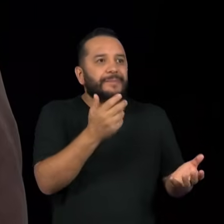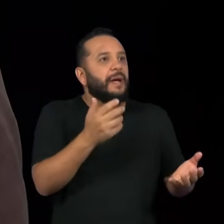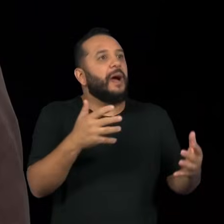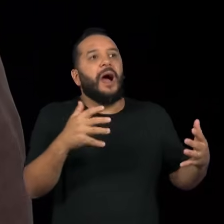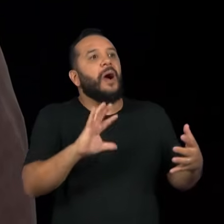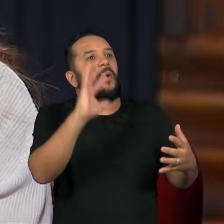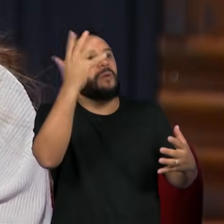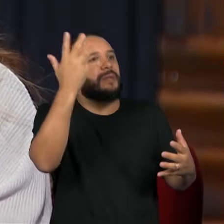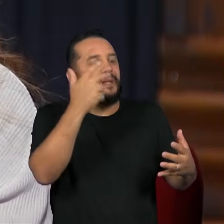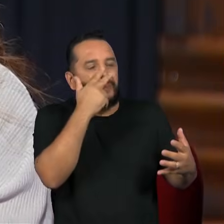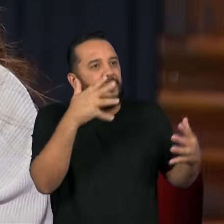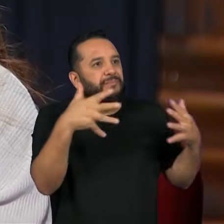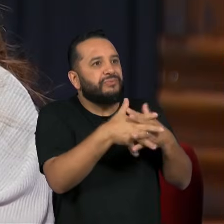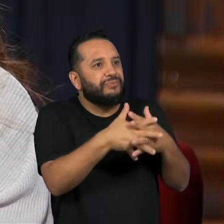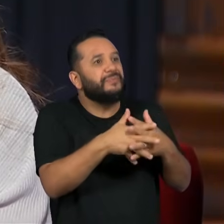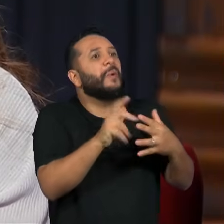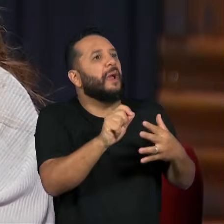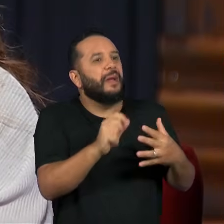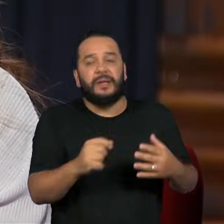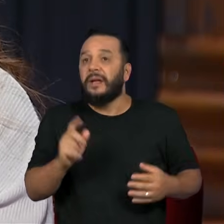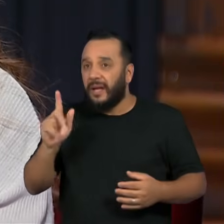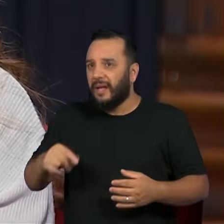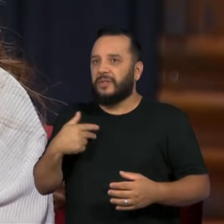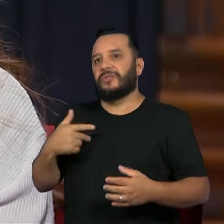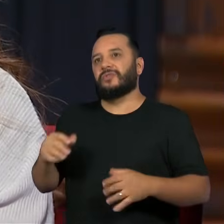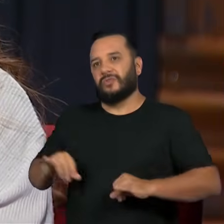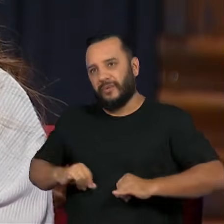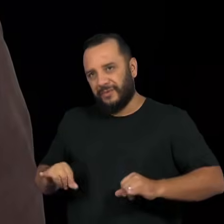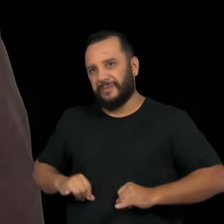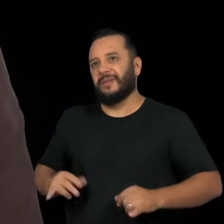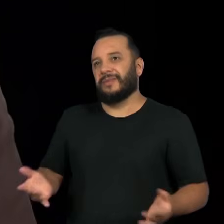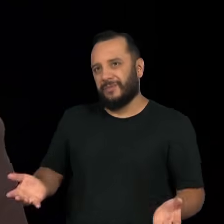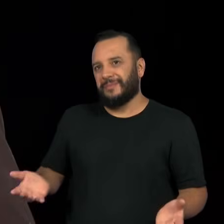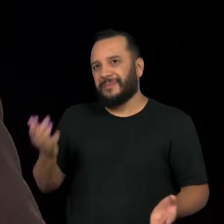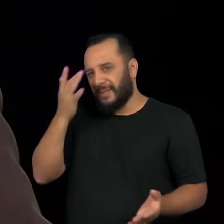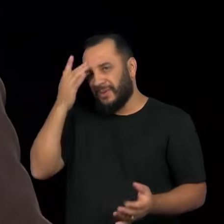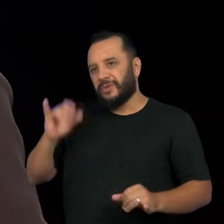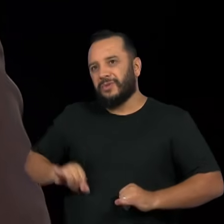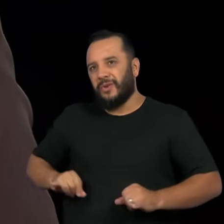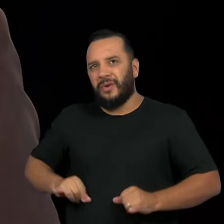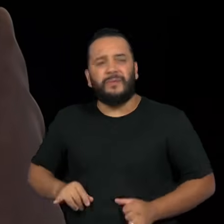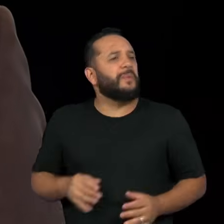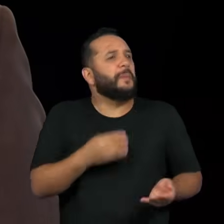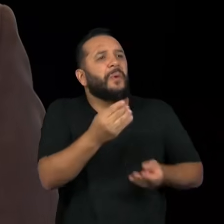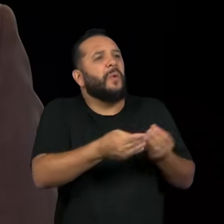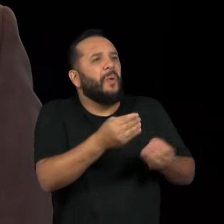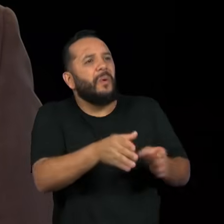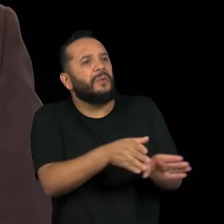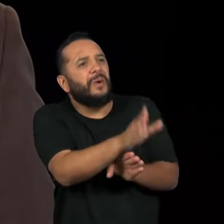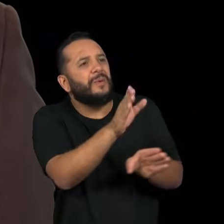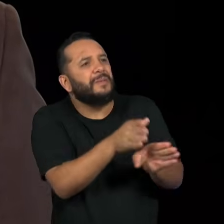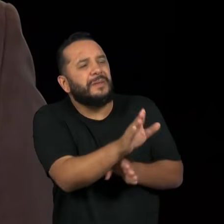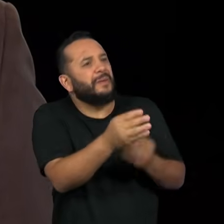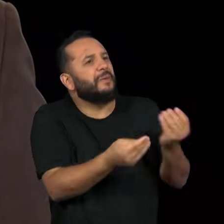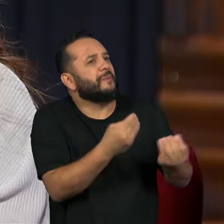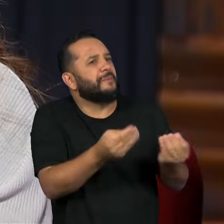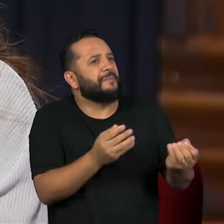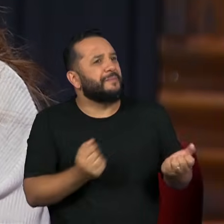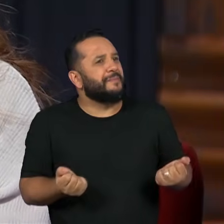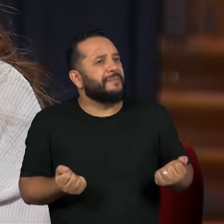quê? sofrimento. Sofrimento. É O que deve cotidiano. estar nesse lugar, então, do utilitário?